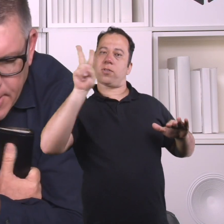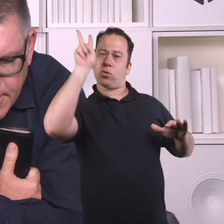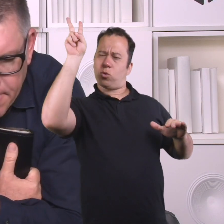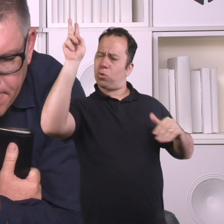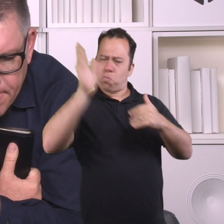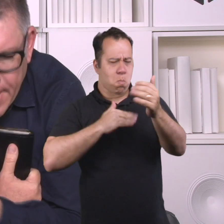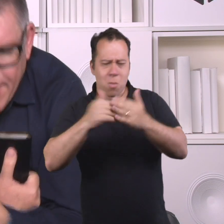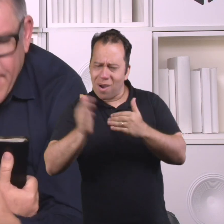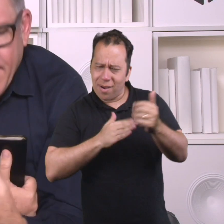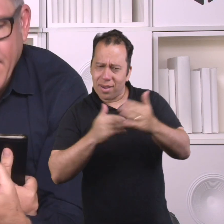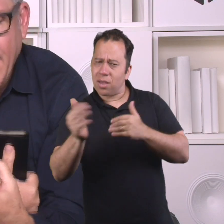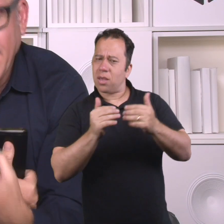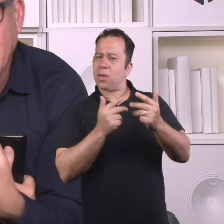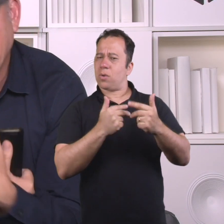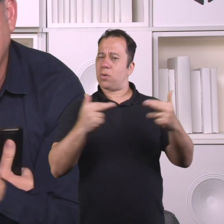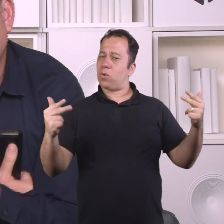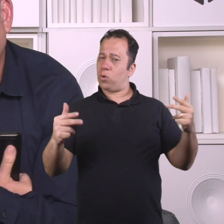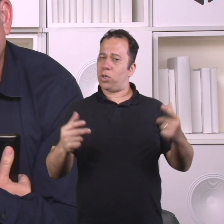egoisticamente,